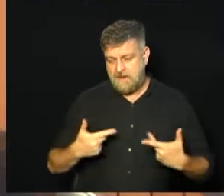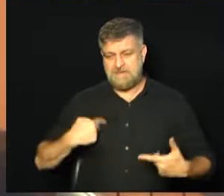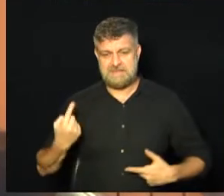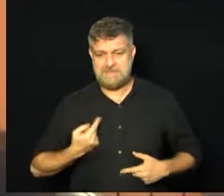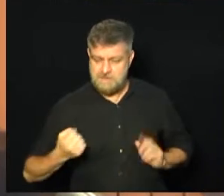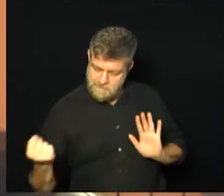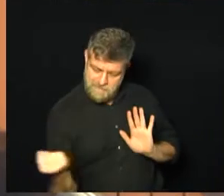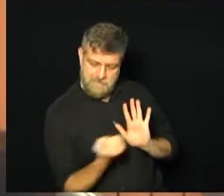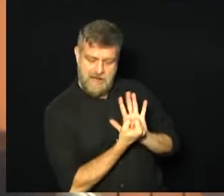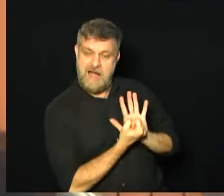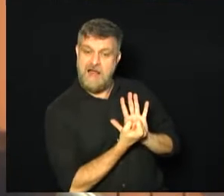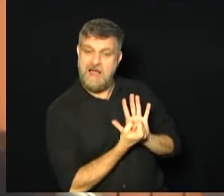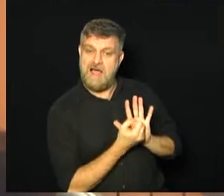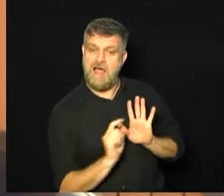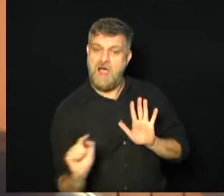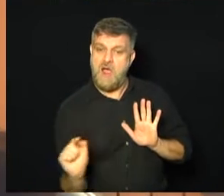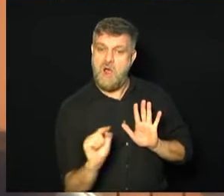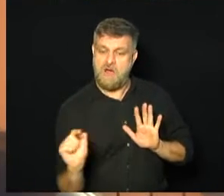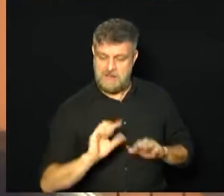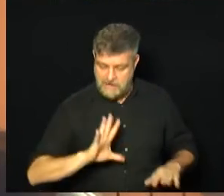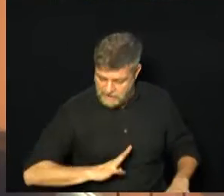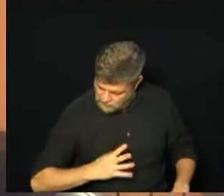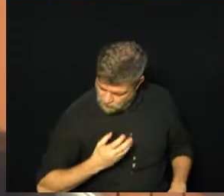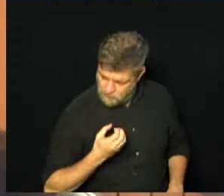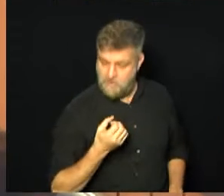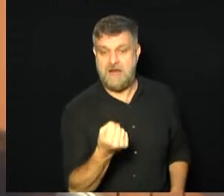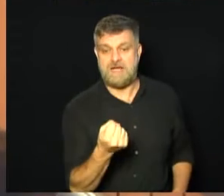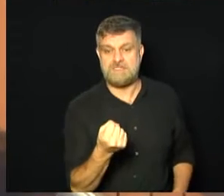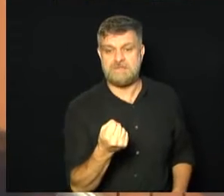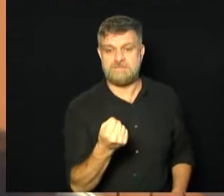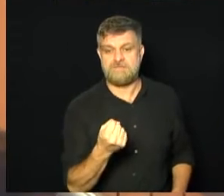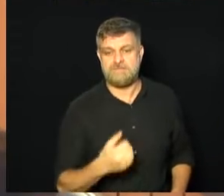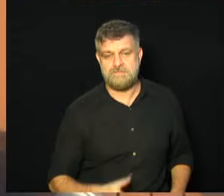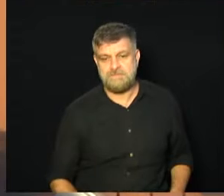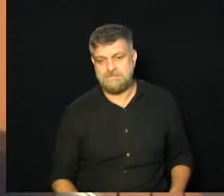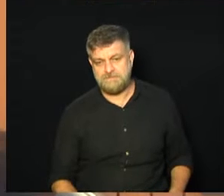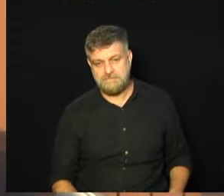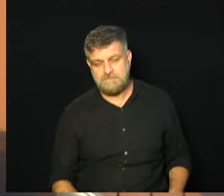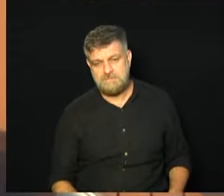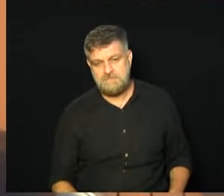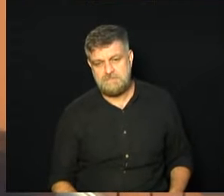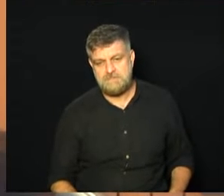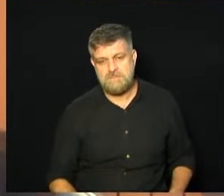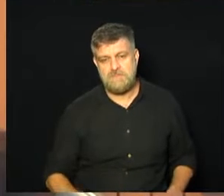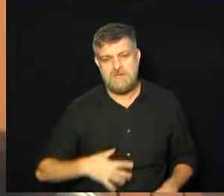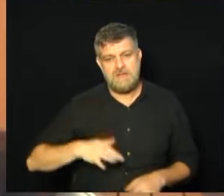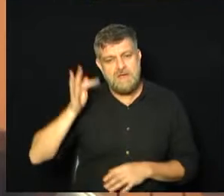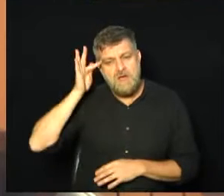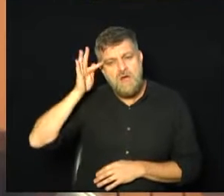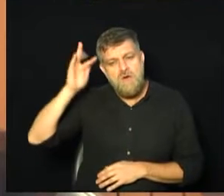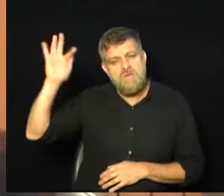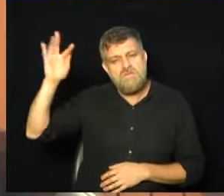marca, é a coragem. Eu acho que é um filósofo